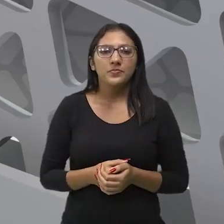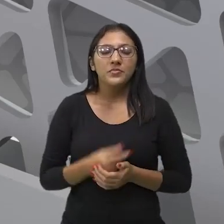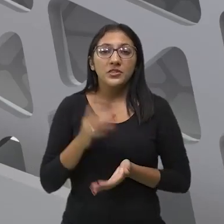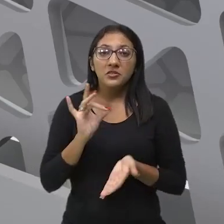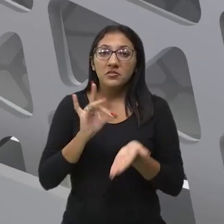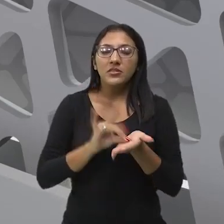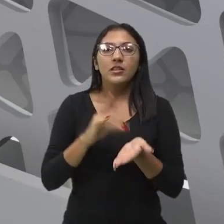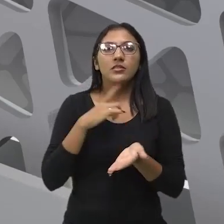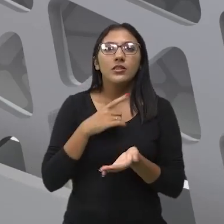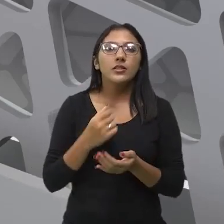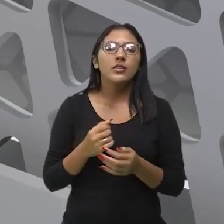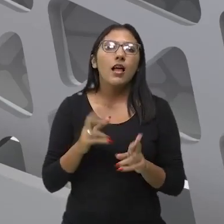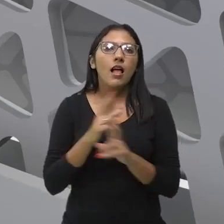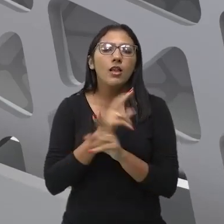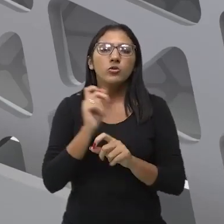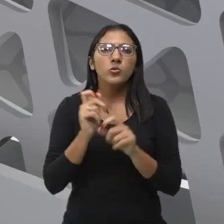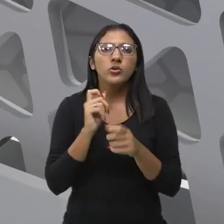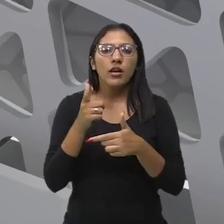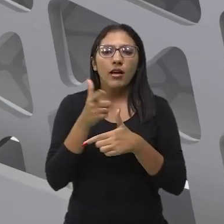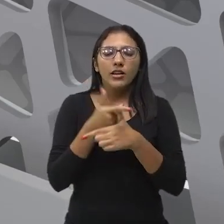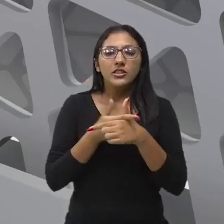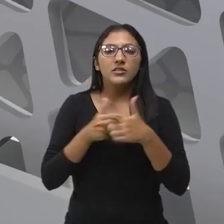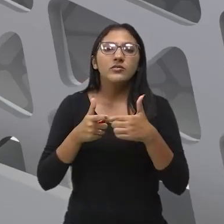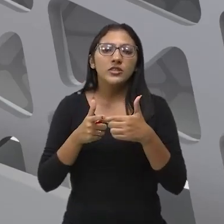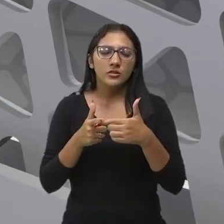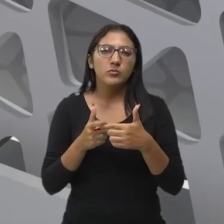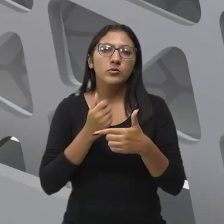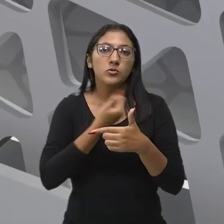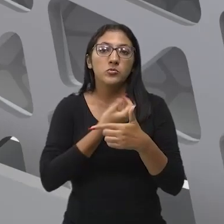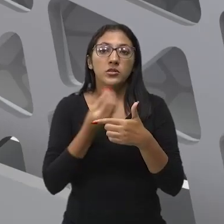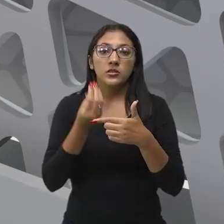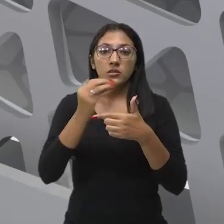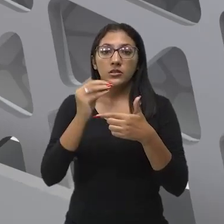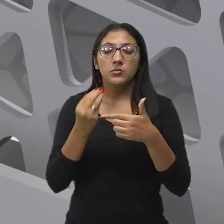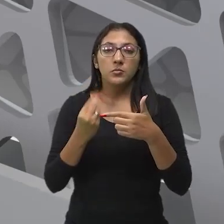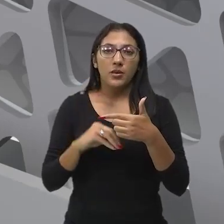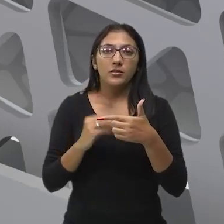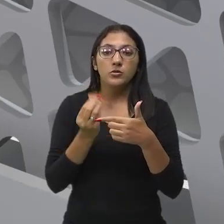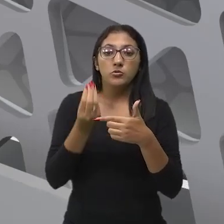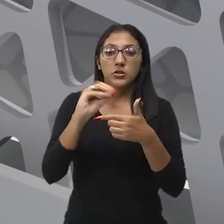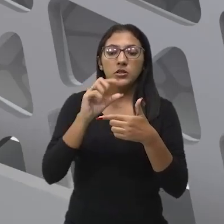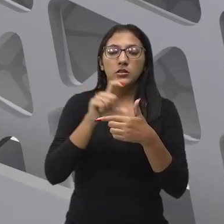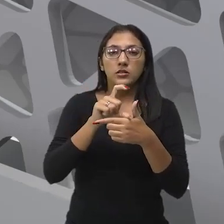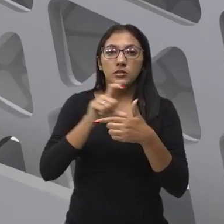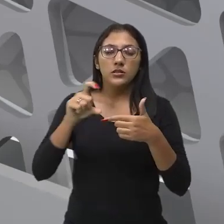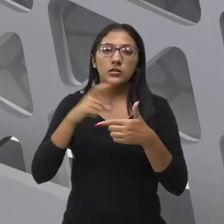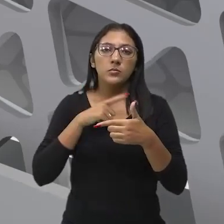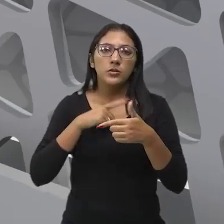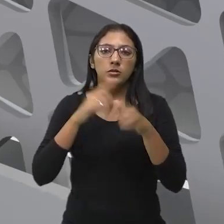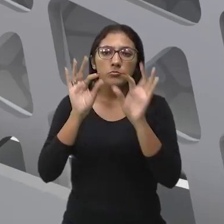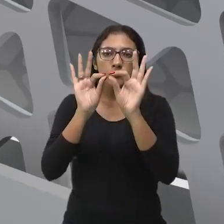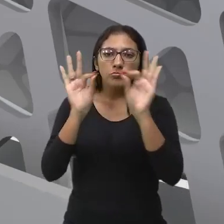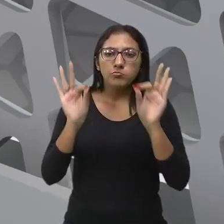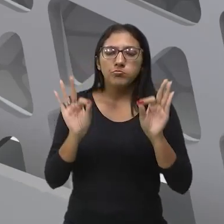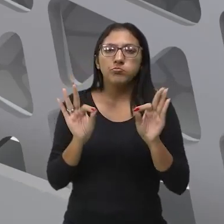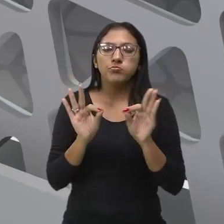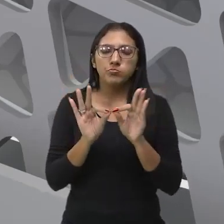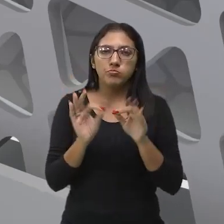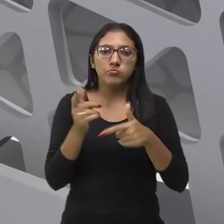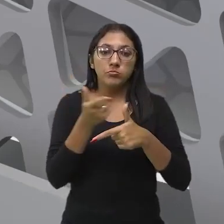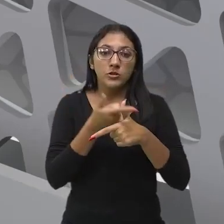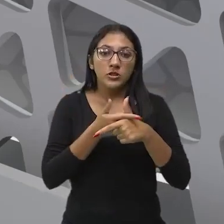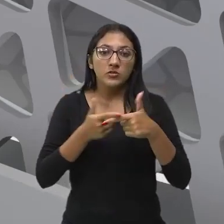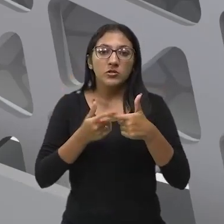circunferência dividido pelo diâmetro, beleza? Então, é isso. É bom, guarda essa informação aí para que você leve